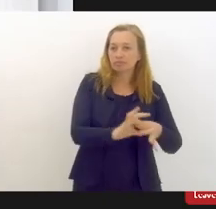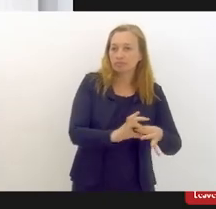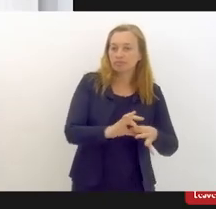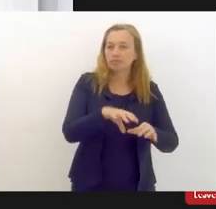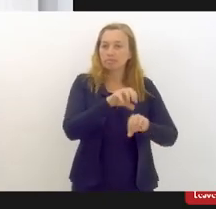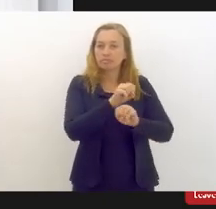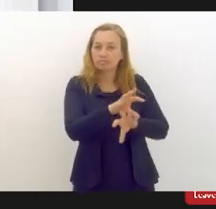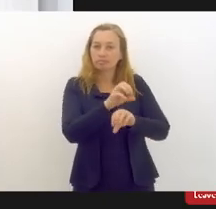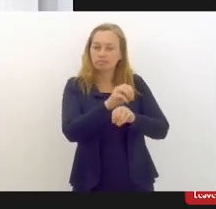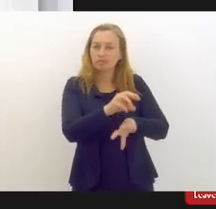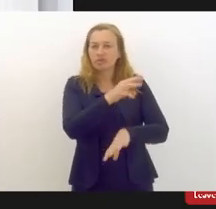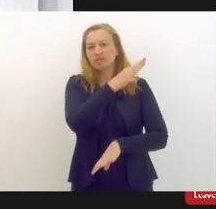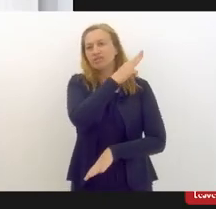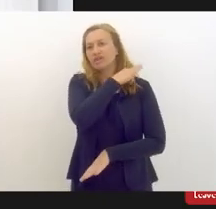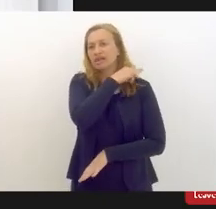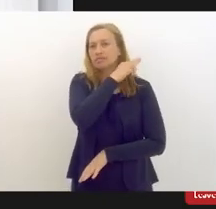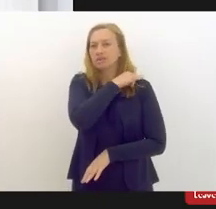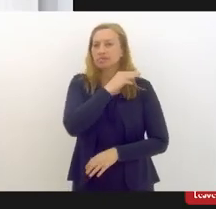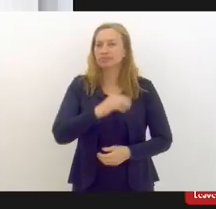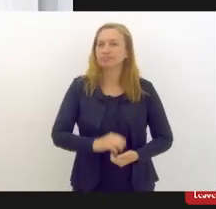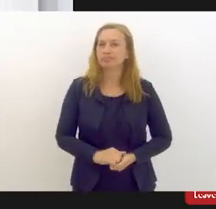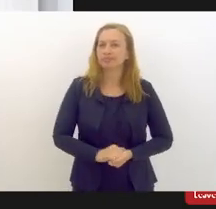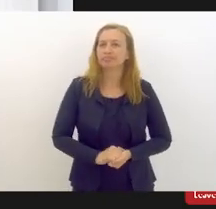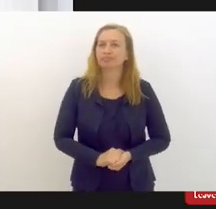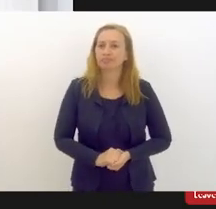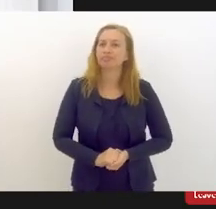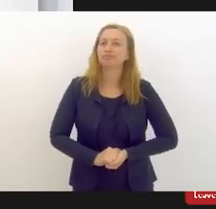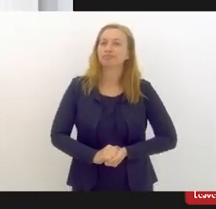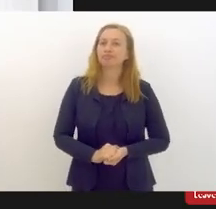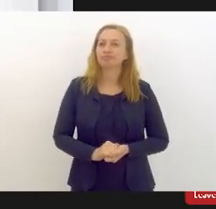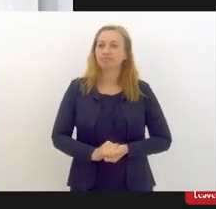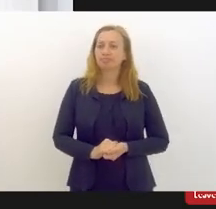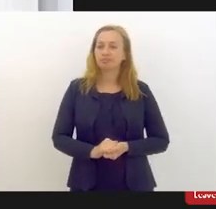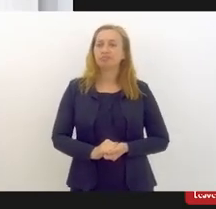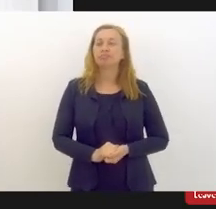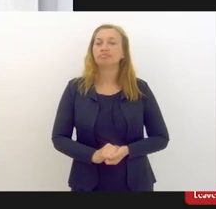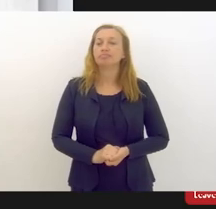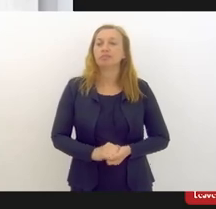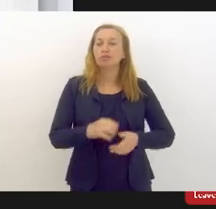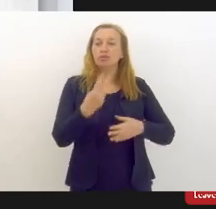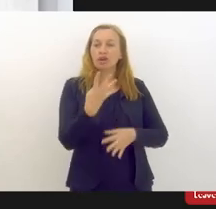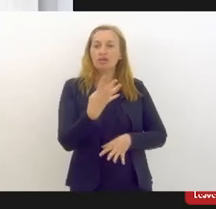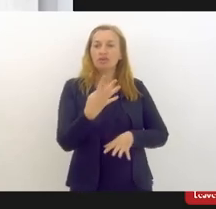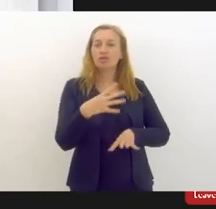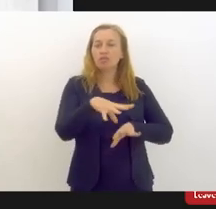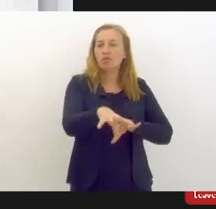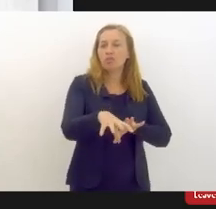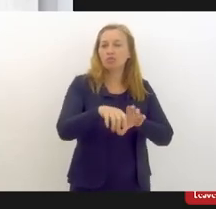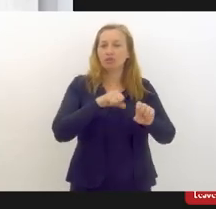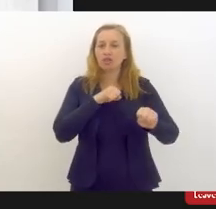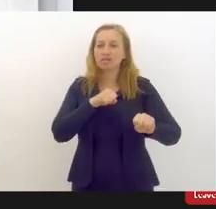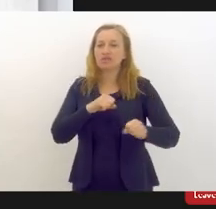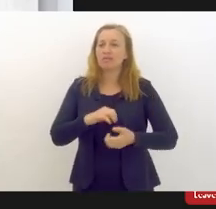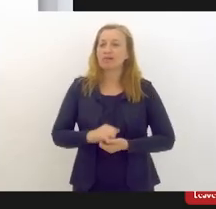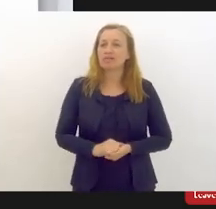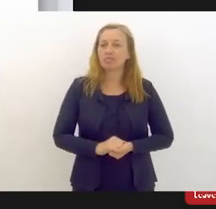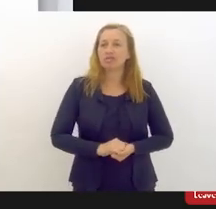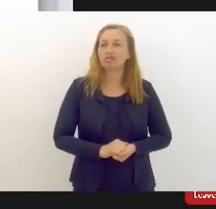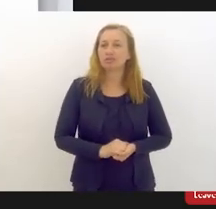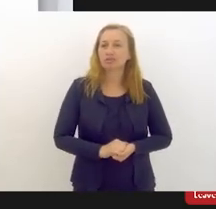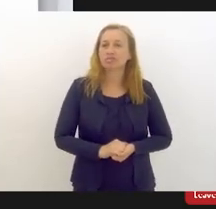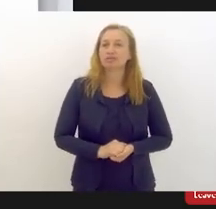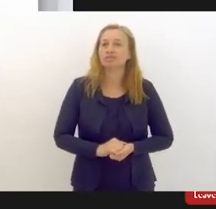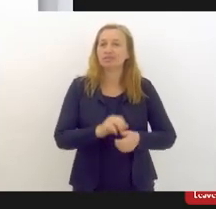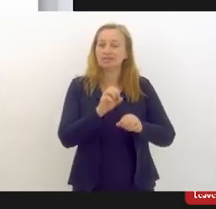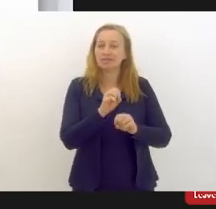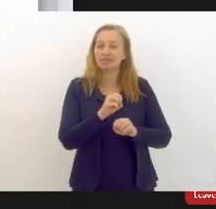né, com o curso FIC, são 4 formações que os alunos recebem ao longo dos 2 anos. O ensino